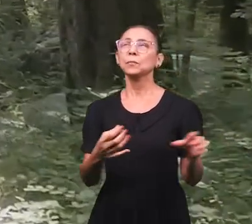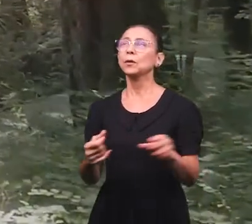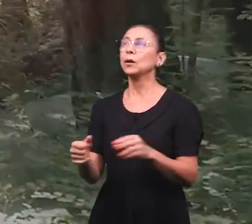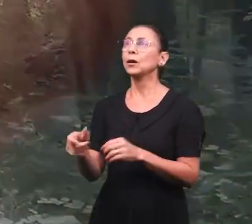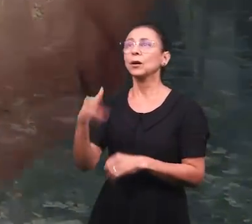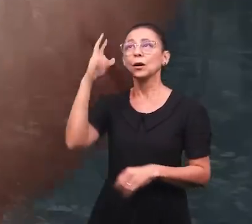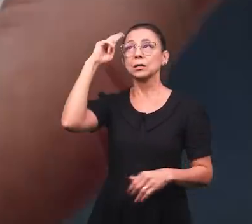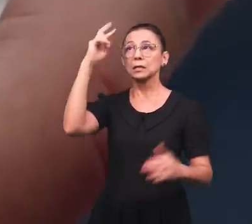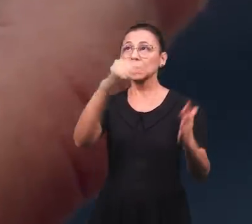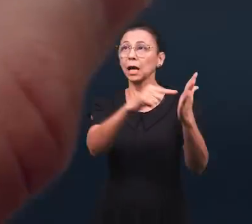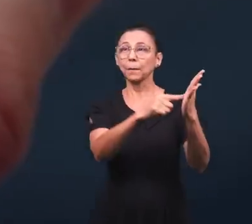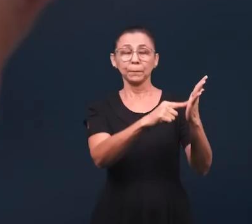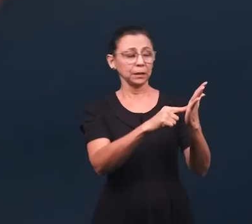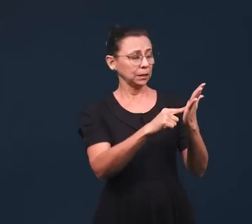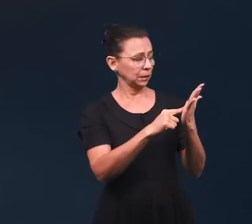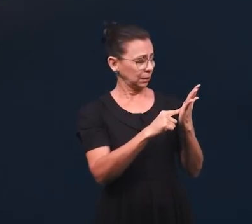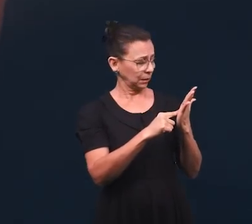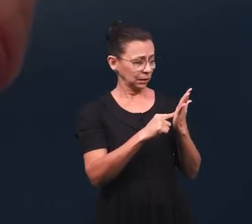salvação.